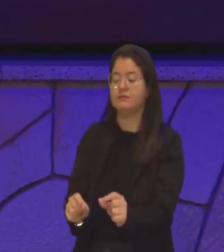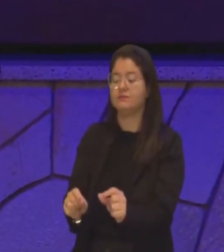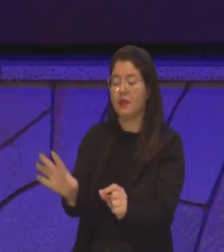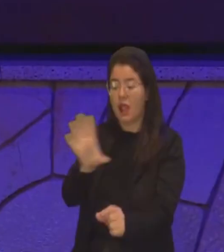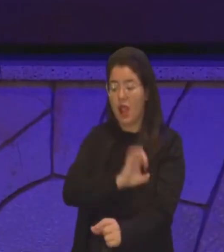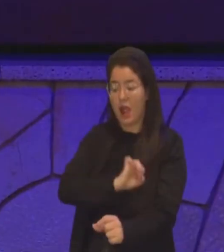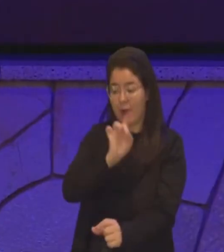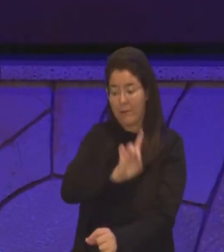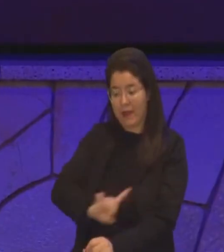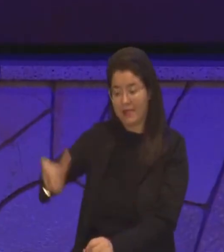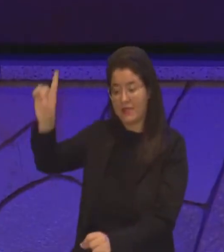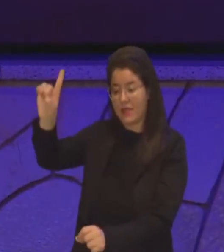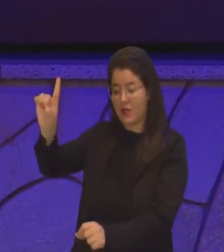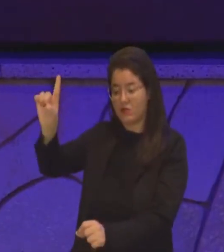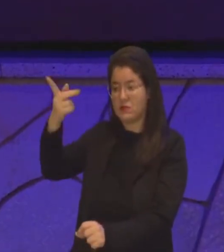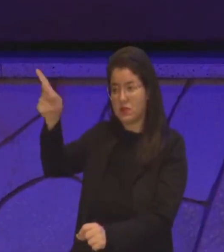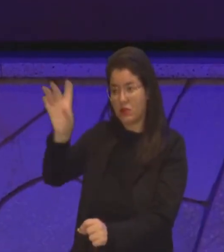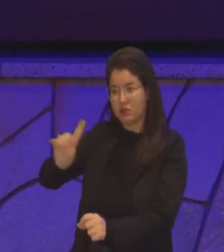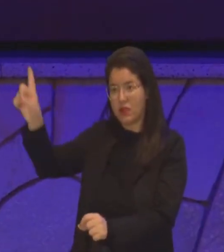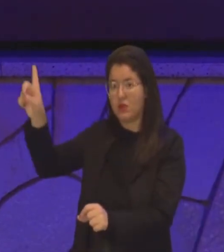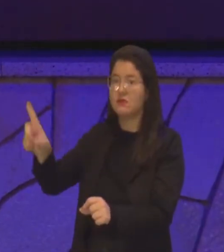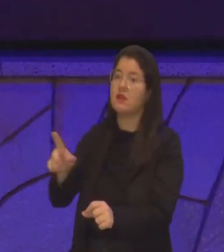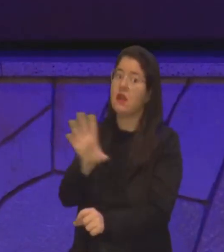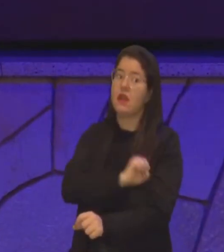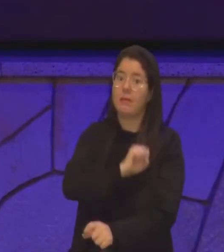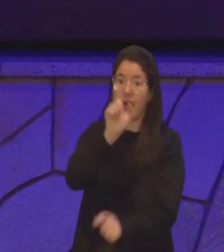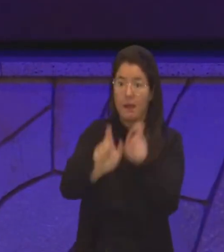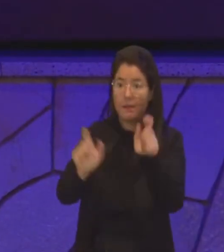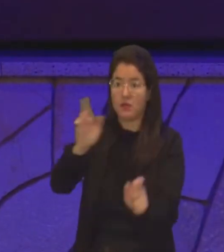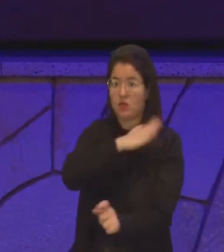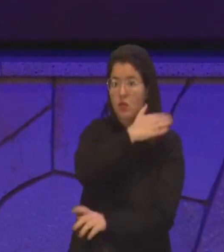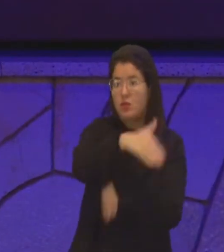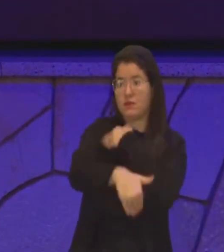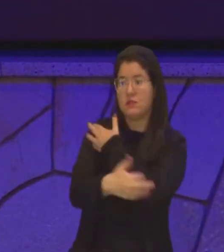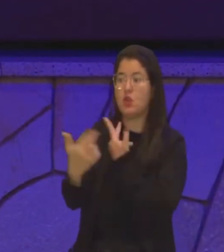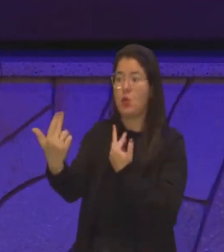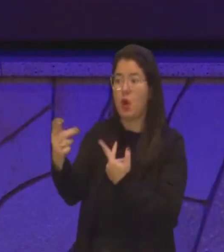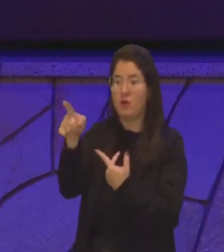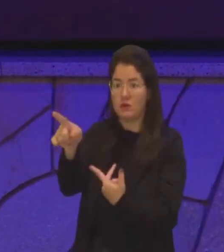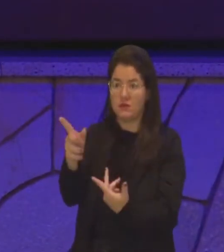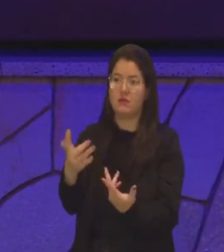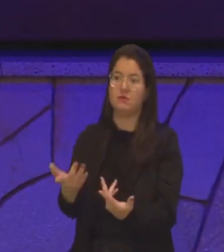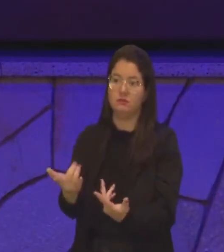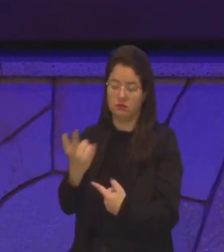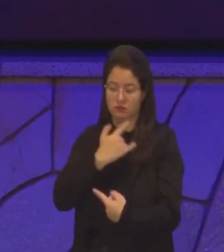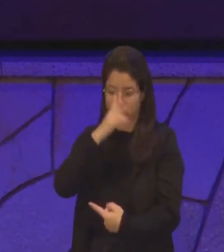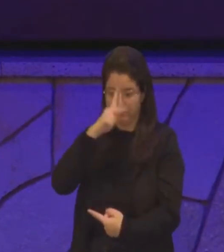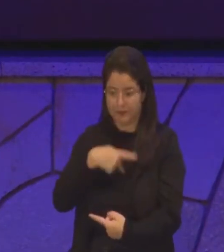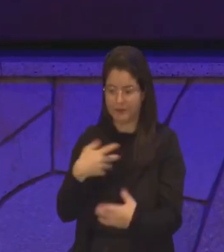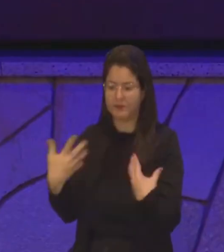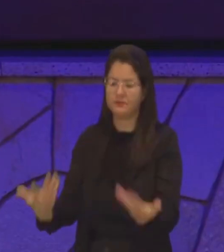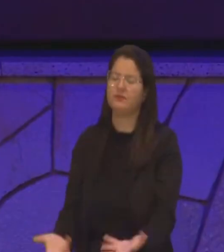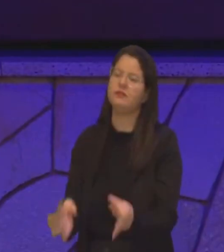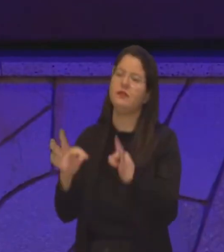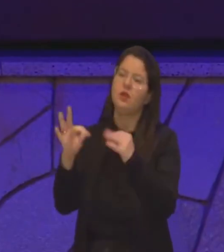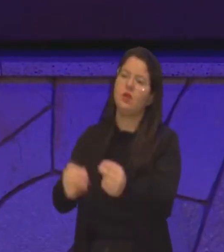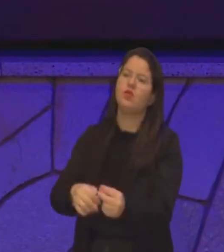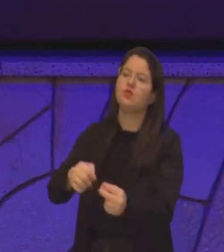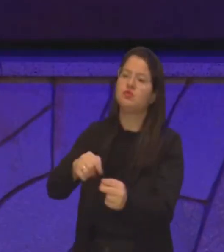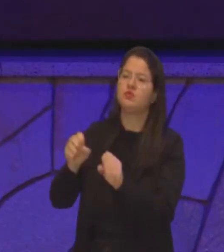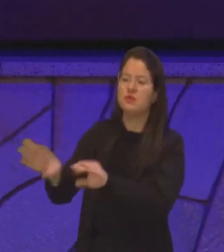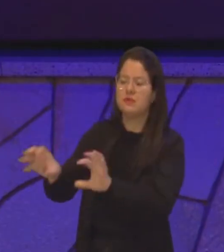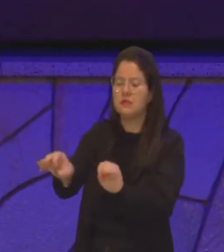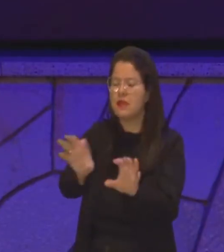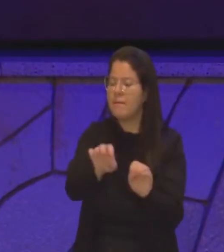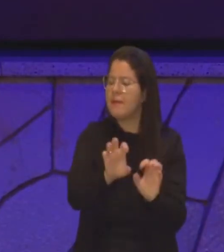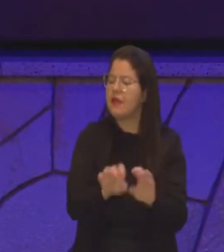o teu próximo como a ti mesmo. Diante de toda a lei e os profetas e todos os ensinamentos dos mestres, o Senhor Jesus vem